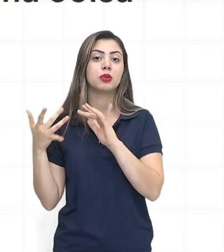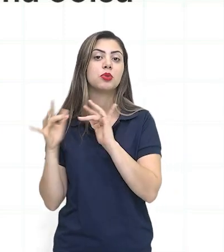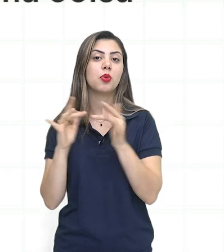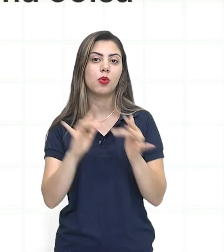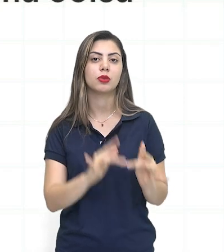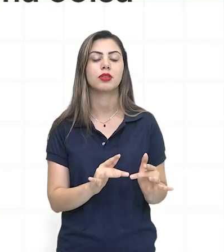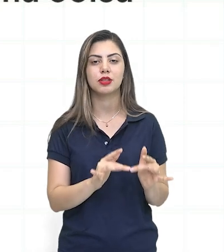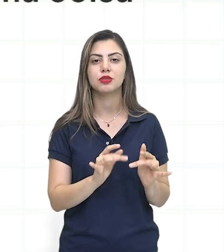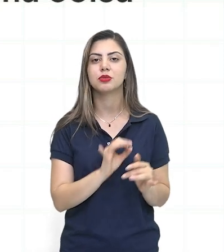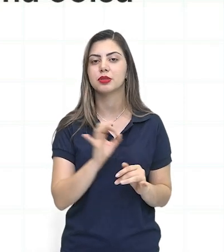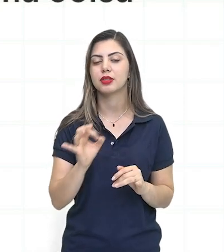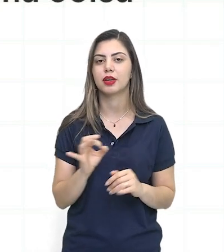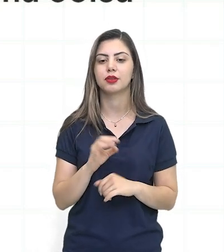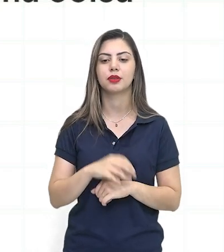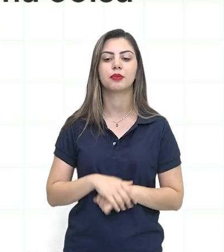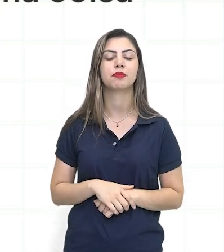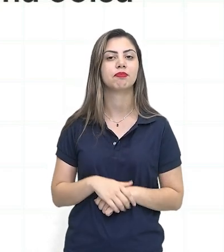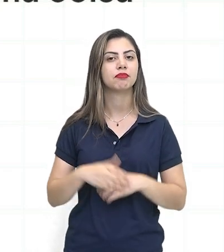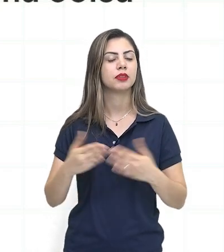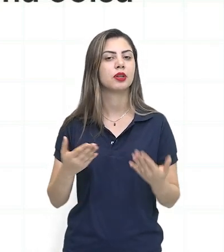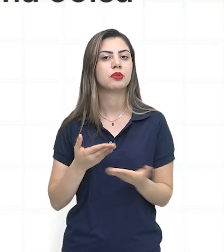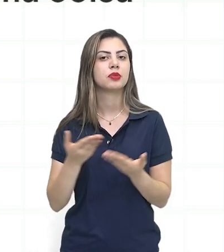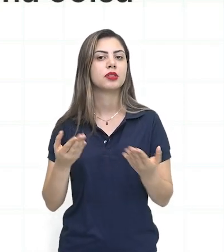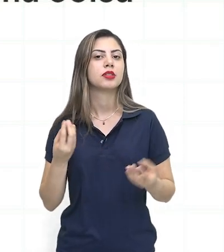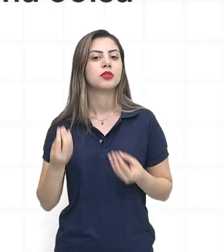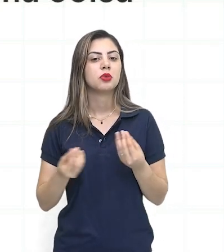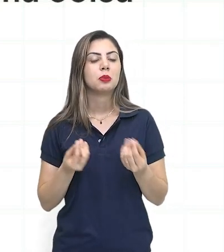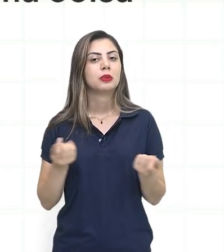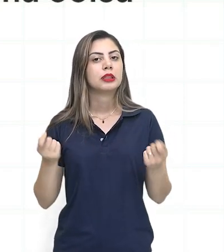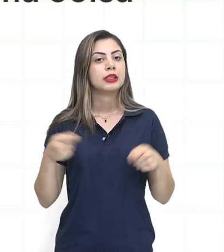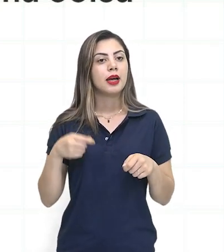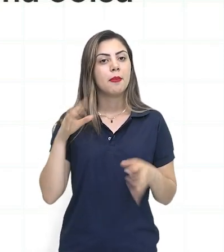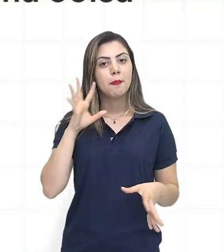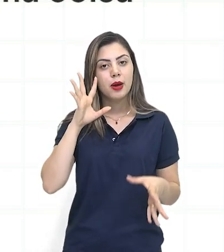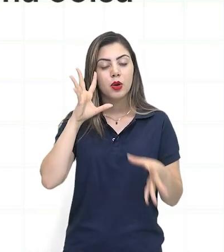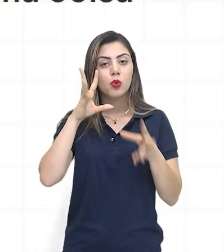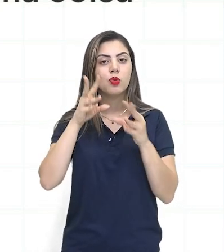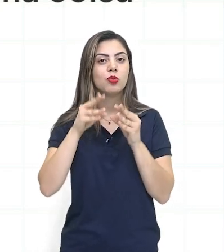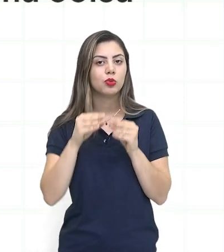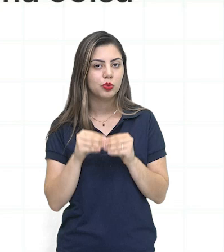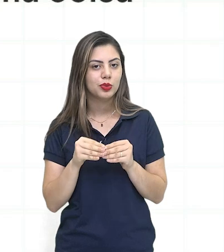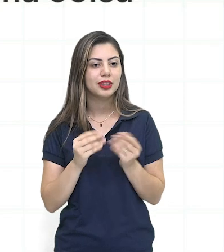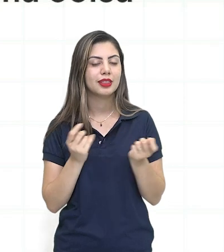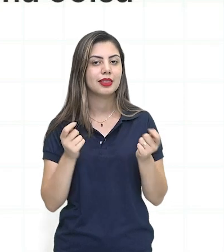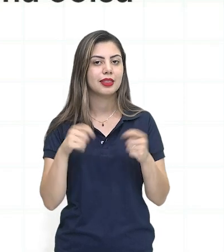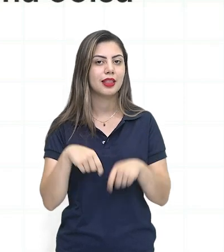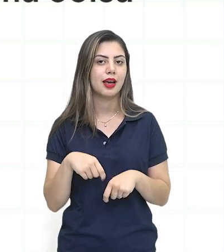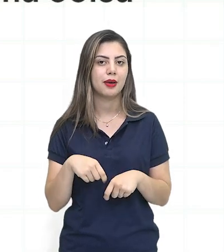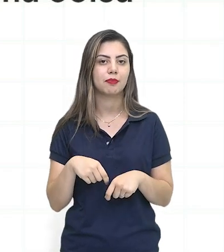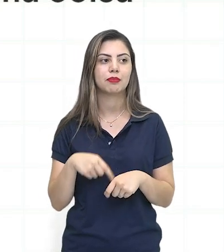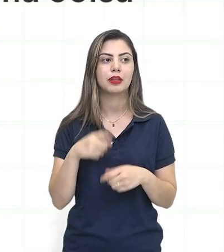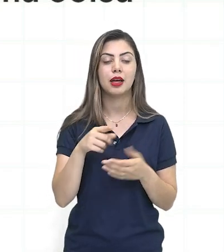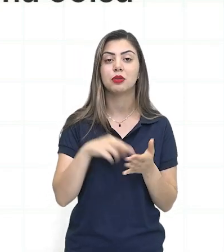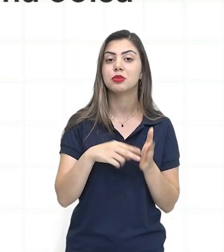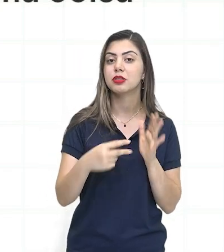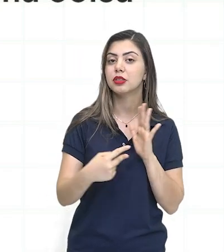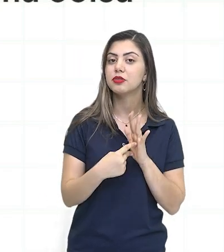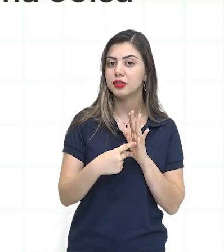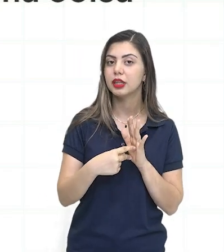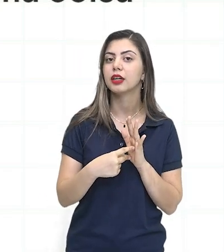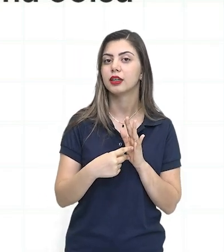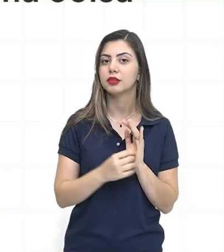é conhecida. Então, você chega à conclusão, certo? De um sentido, de um